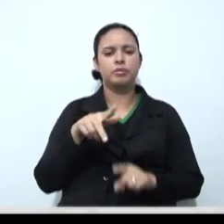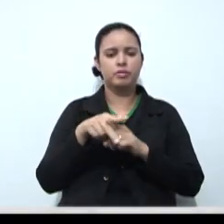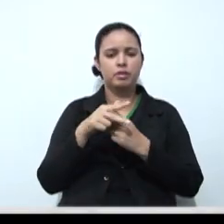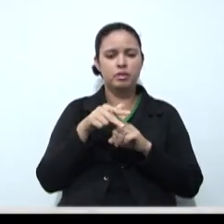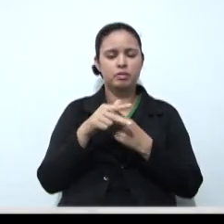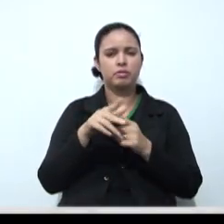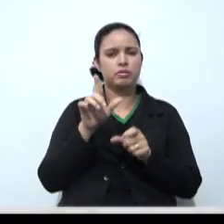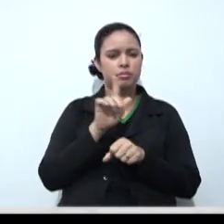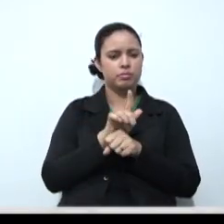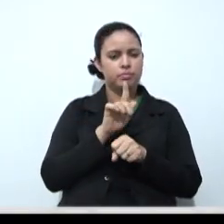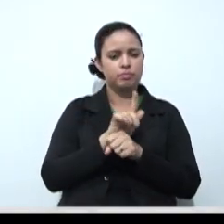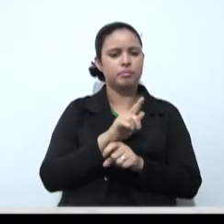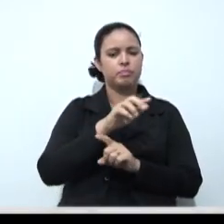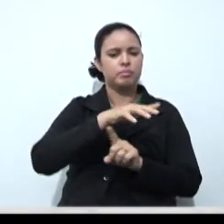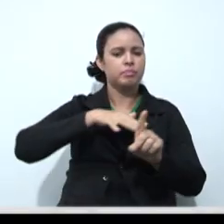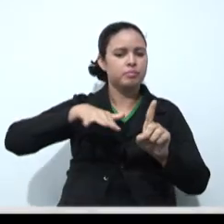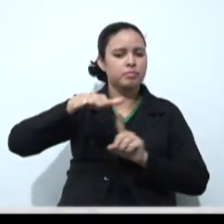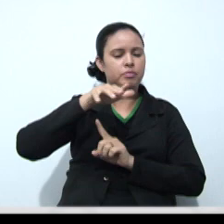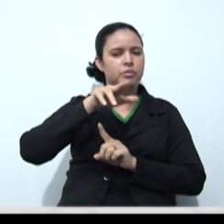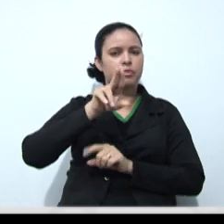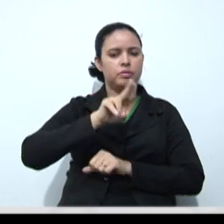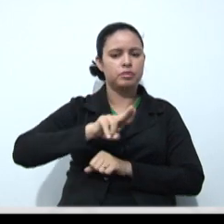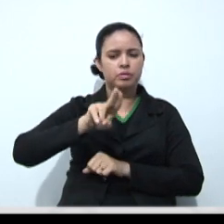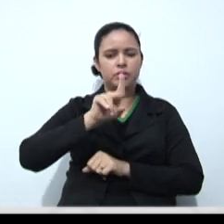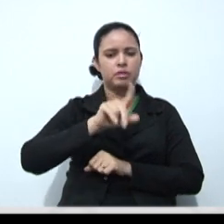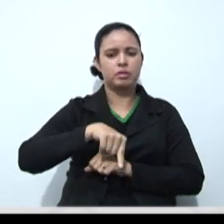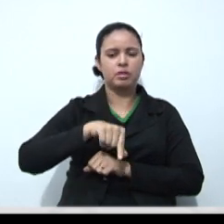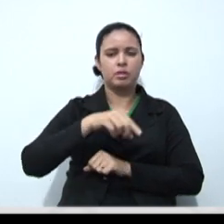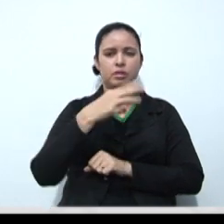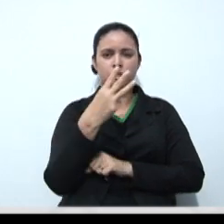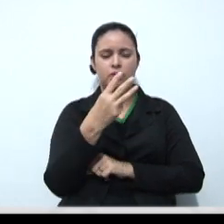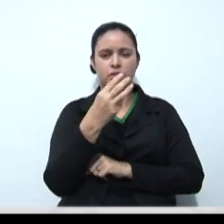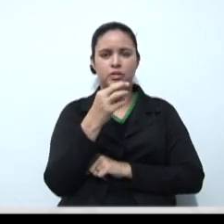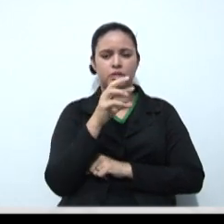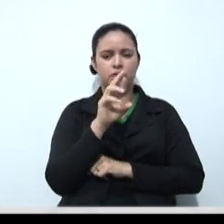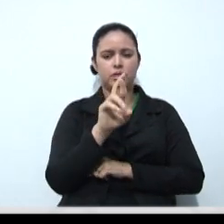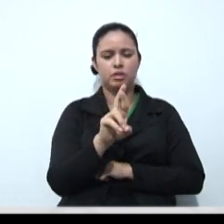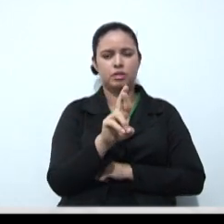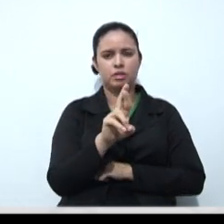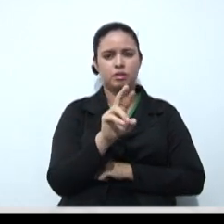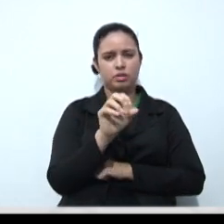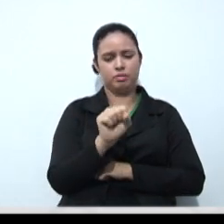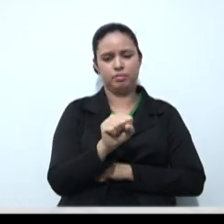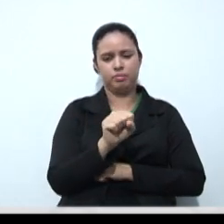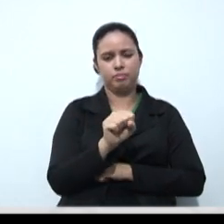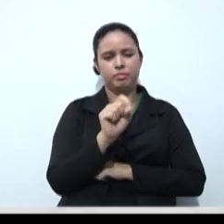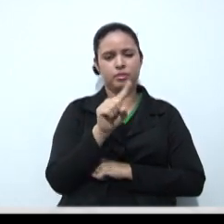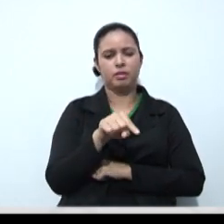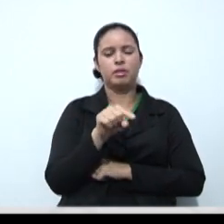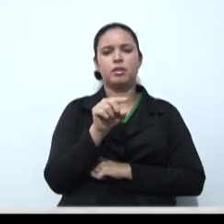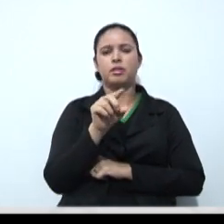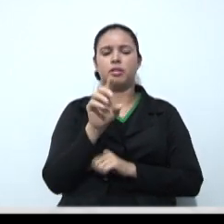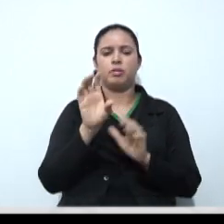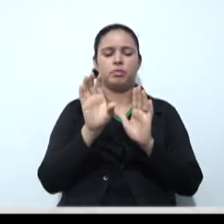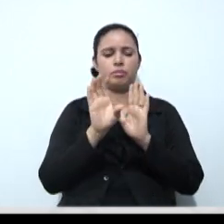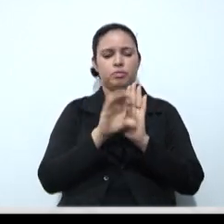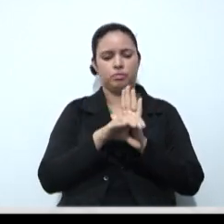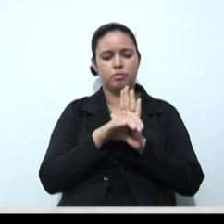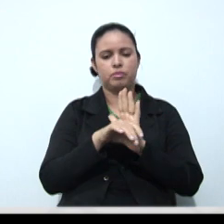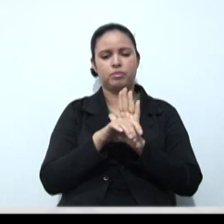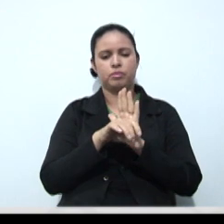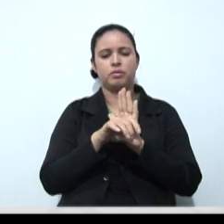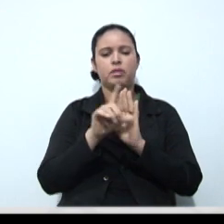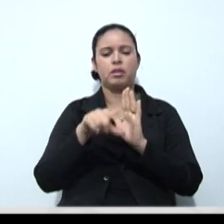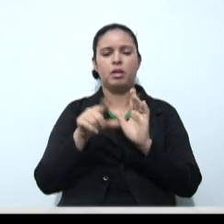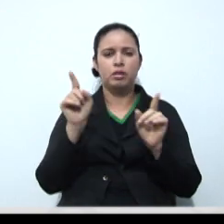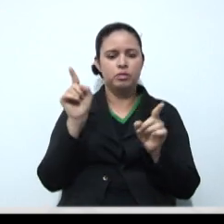de gerenciamento ambiental utilizadas é a chamada 3Rs, né, ó, que se trata de aplicar o conceito da redução,